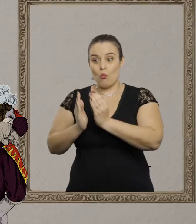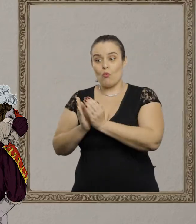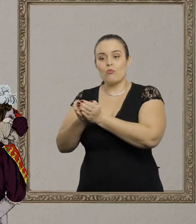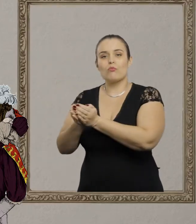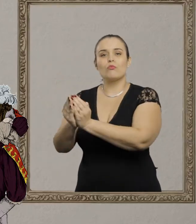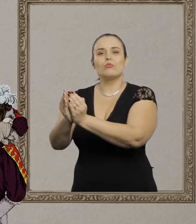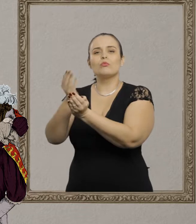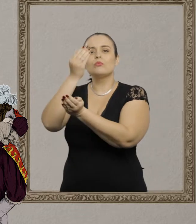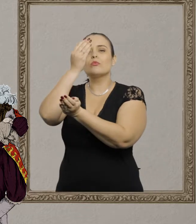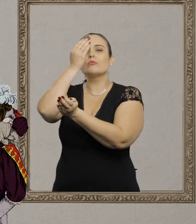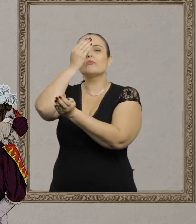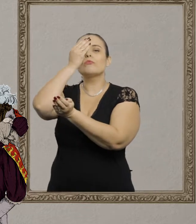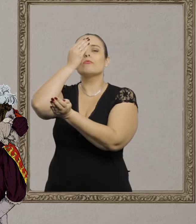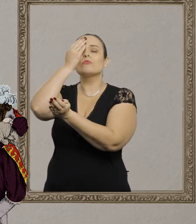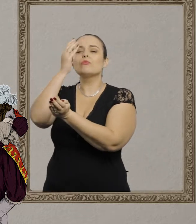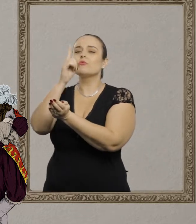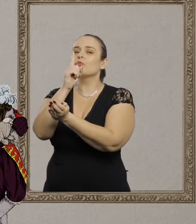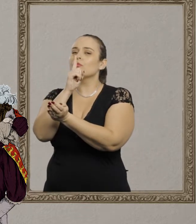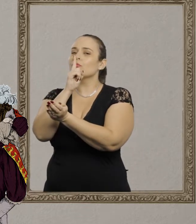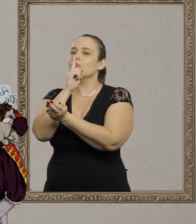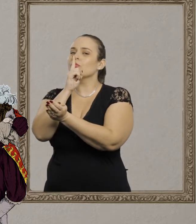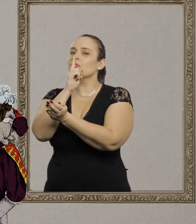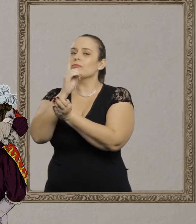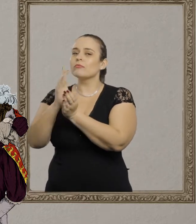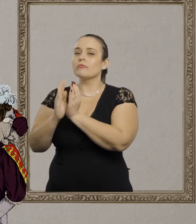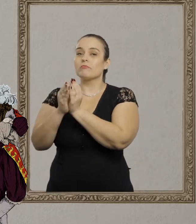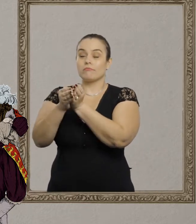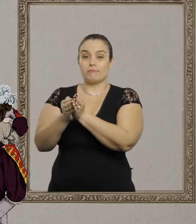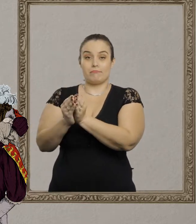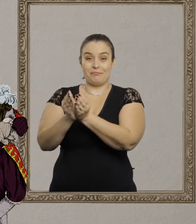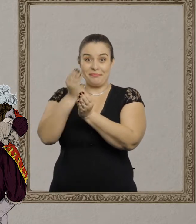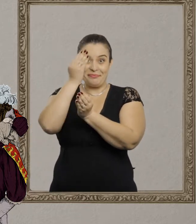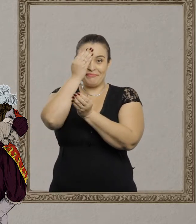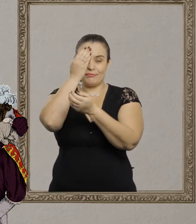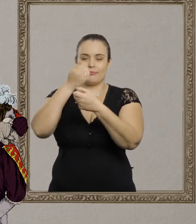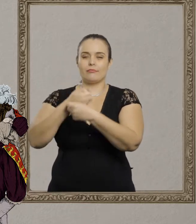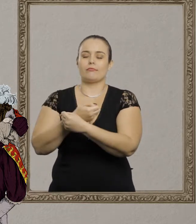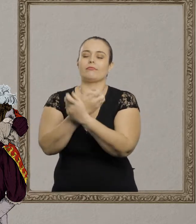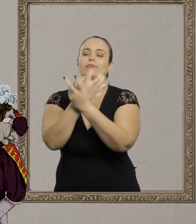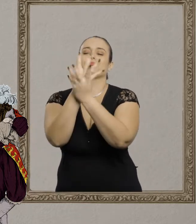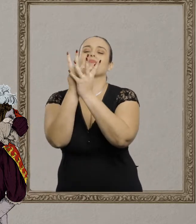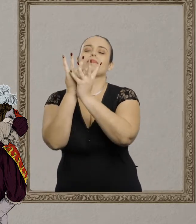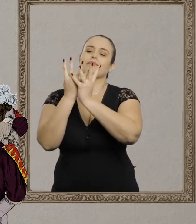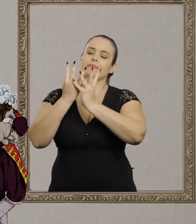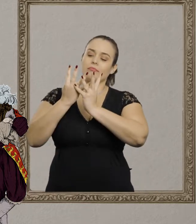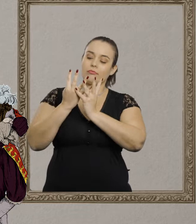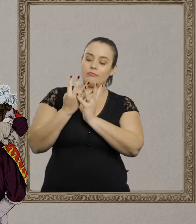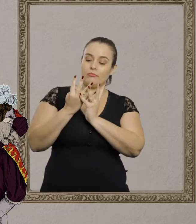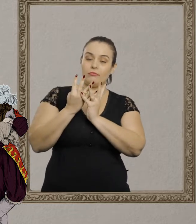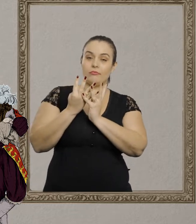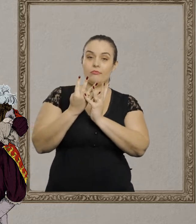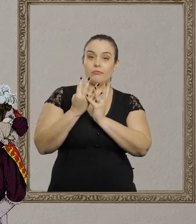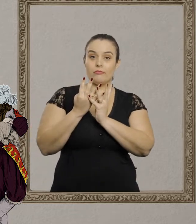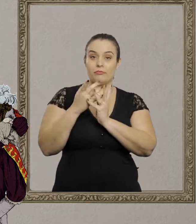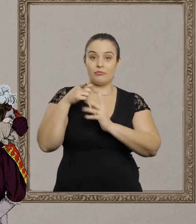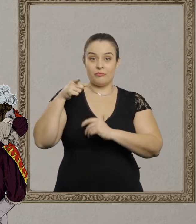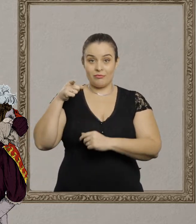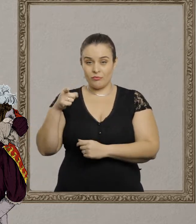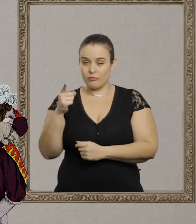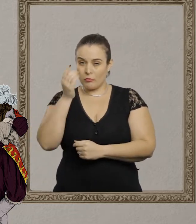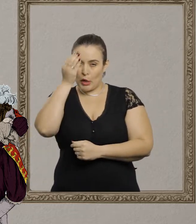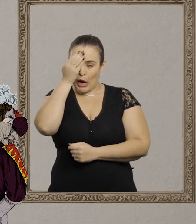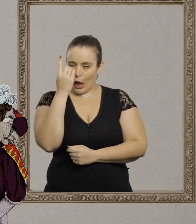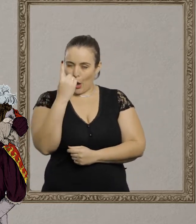estava quase em silêncio. Alguns piratas estavam jogando baralho. Barrica estava costurando.